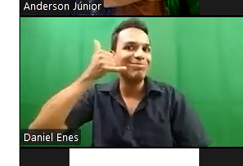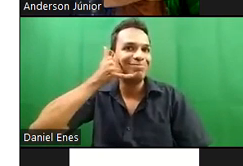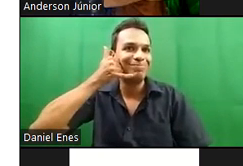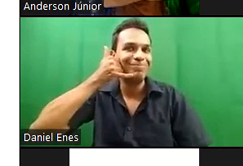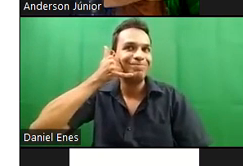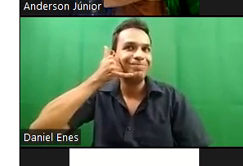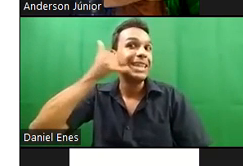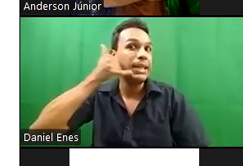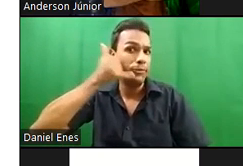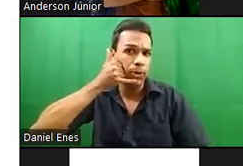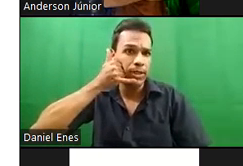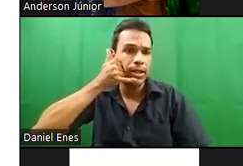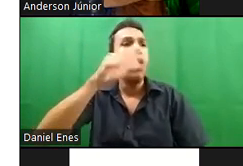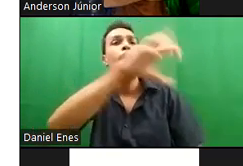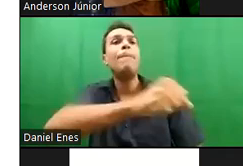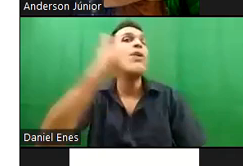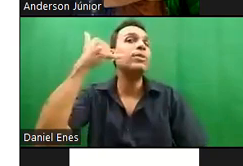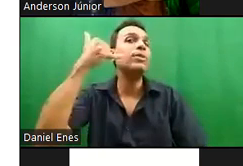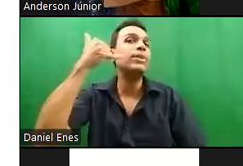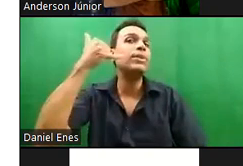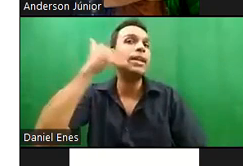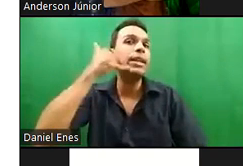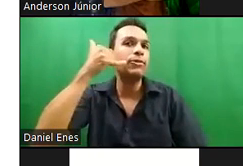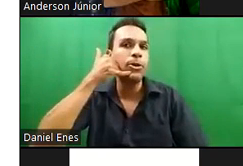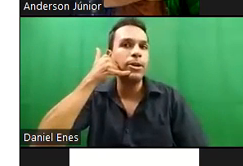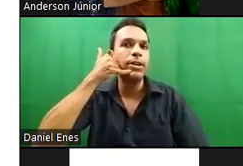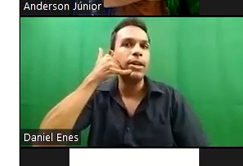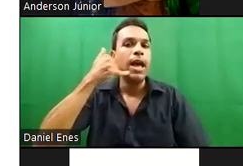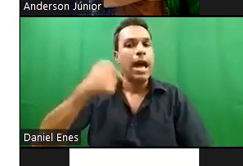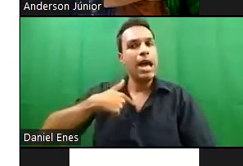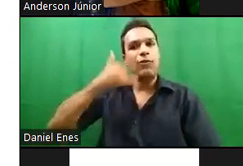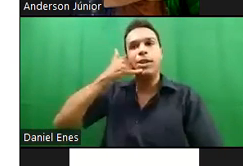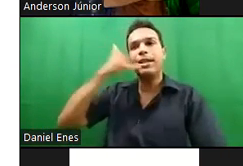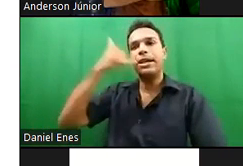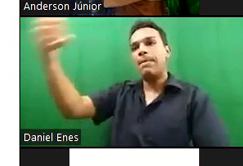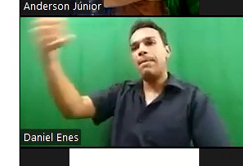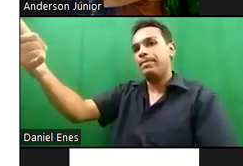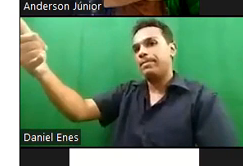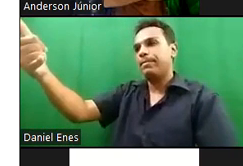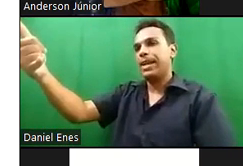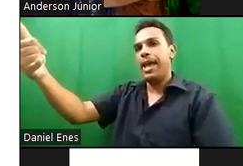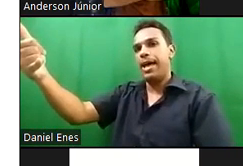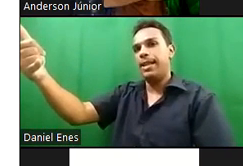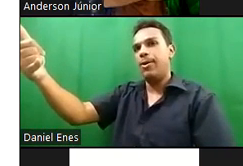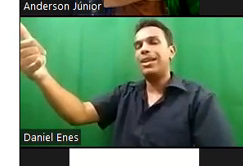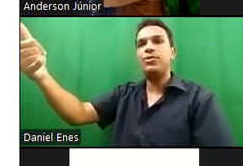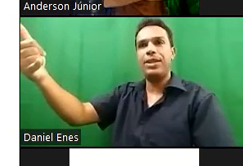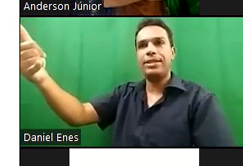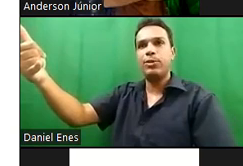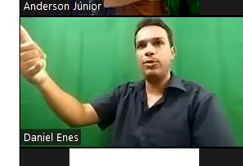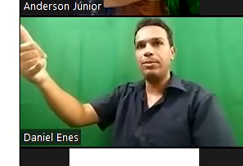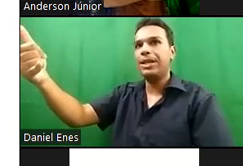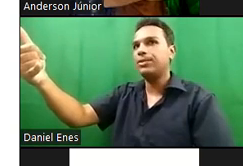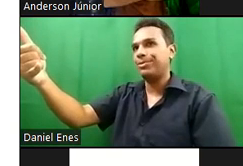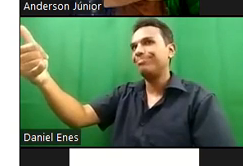Telefone. Telefone. Ó, pega o telefone. Ah, eu vou ligar para ela. Olha a diferença